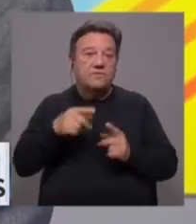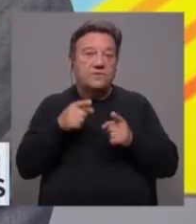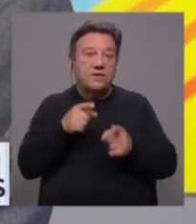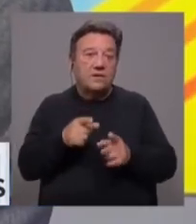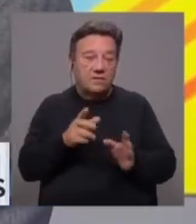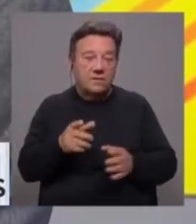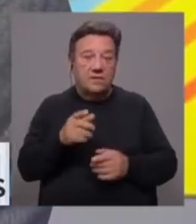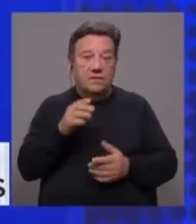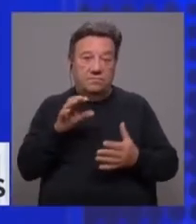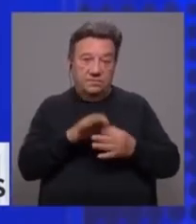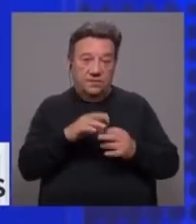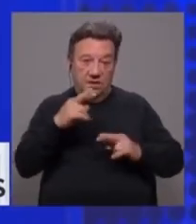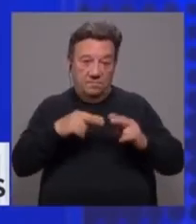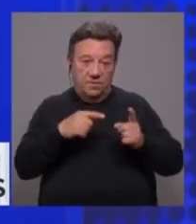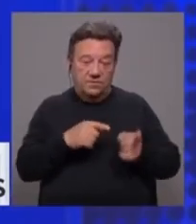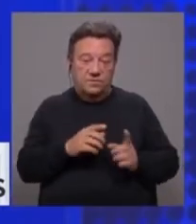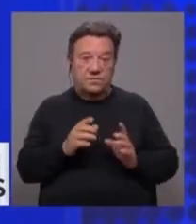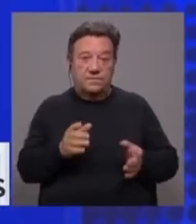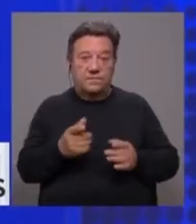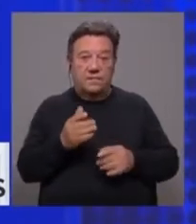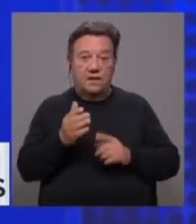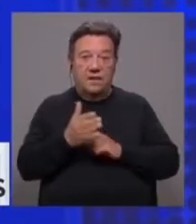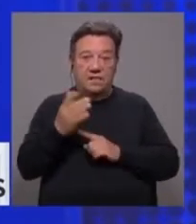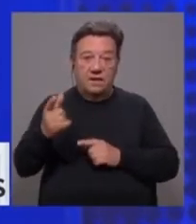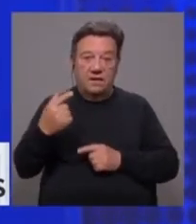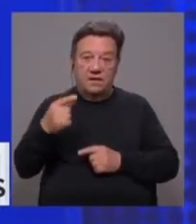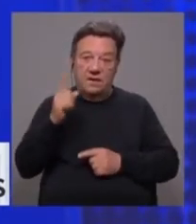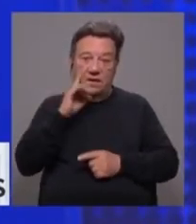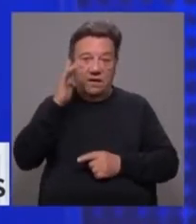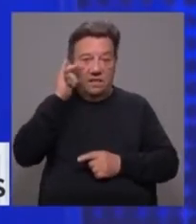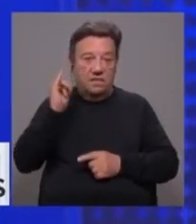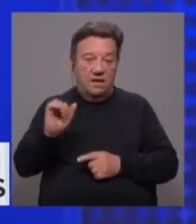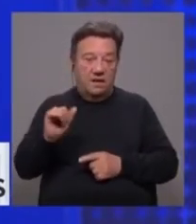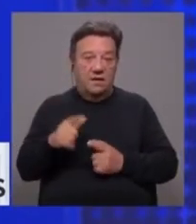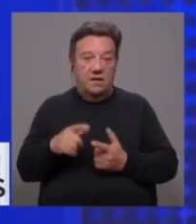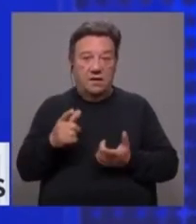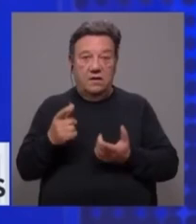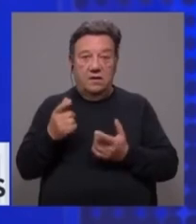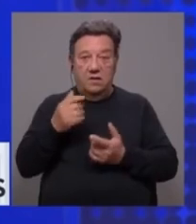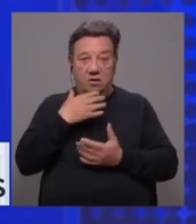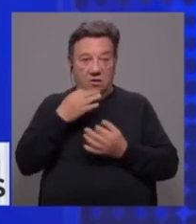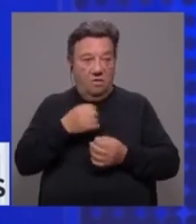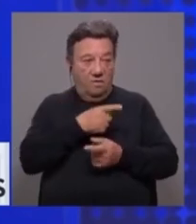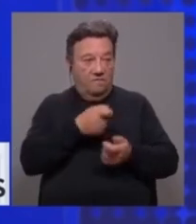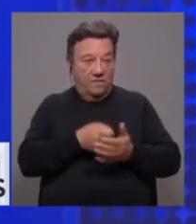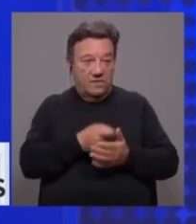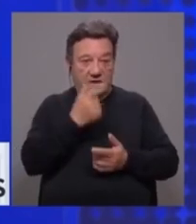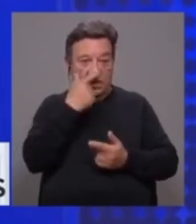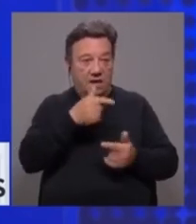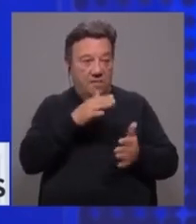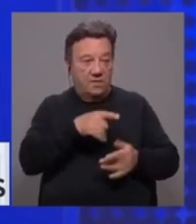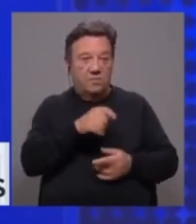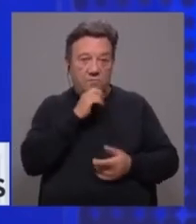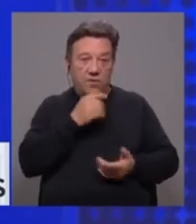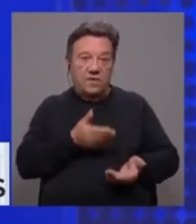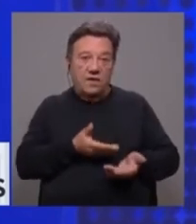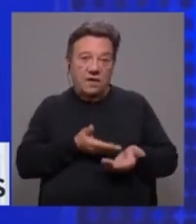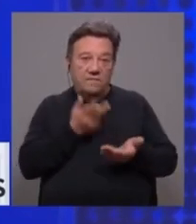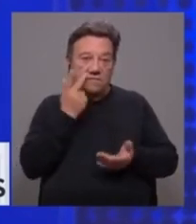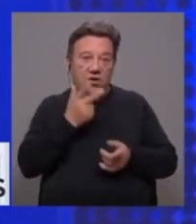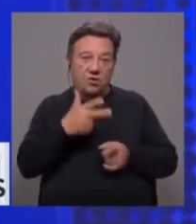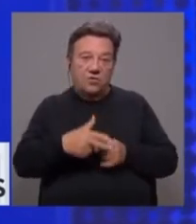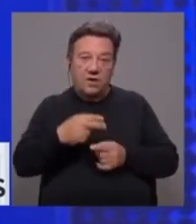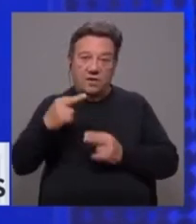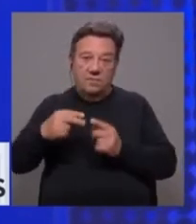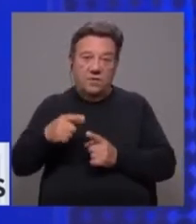em relação aos impostos direita tem tido essa ideia que é convencer quem tem menos que vai aliviar a sua